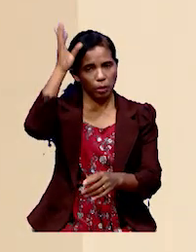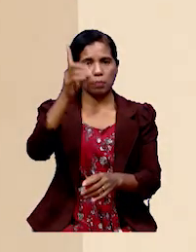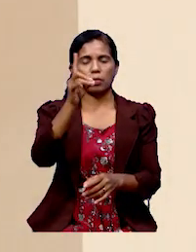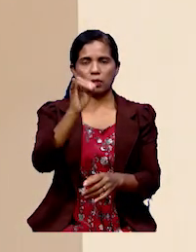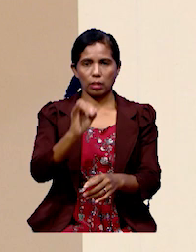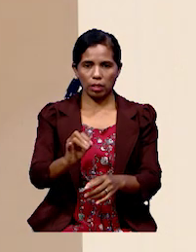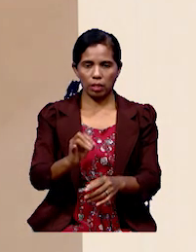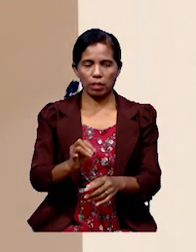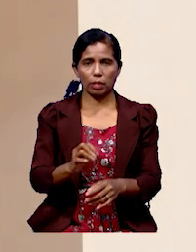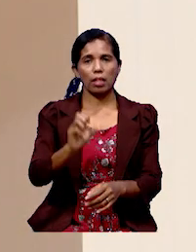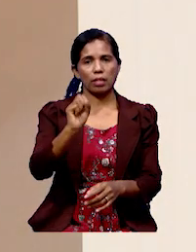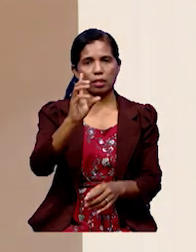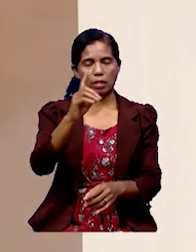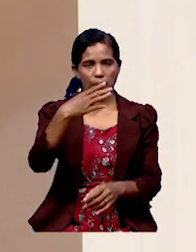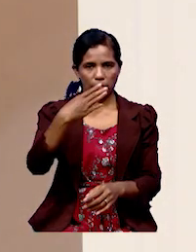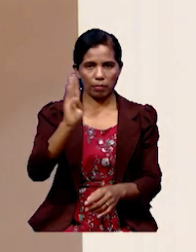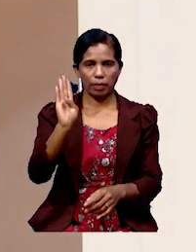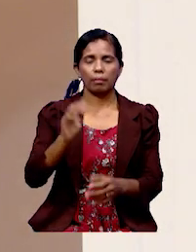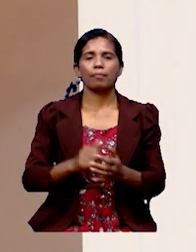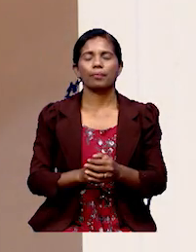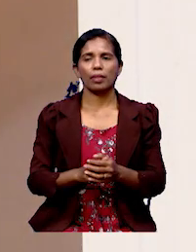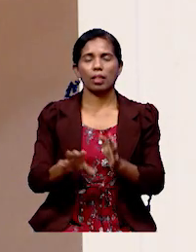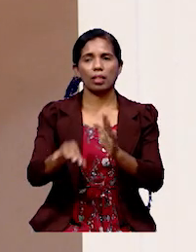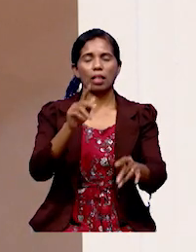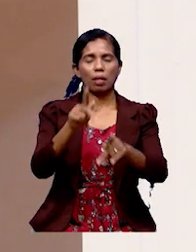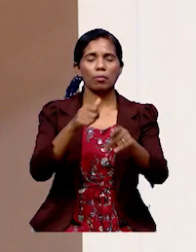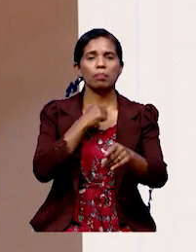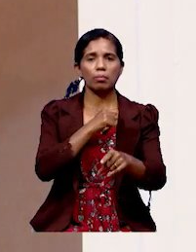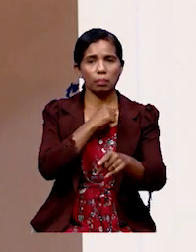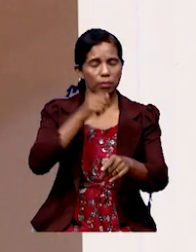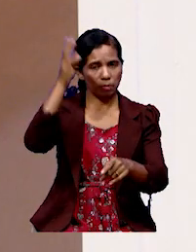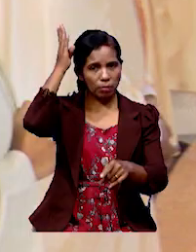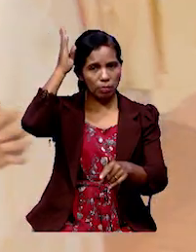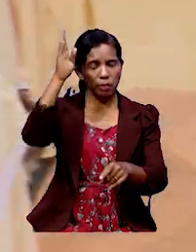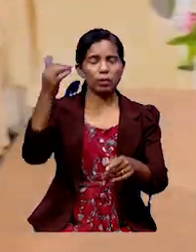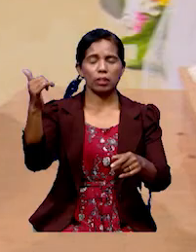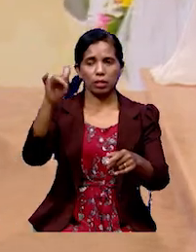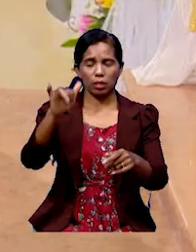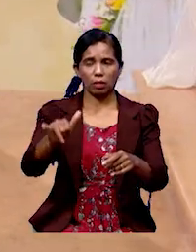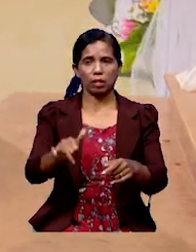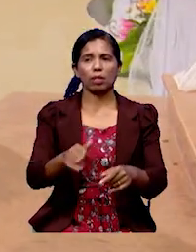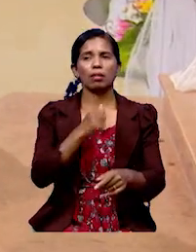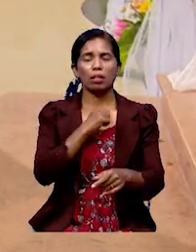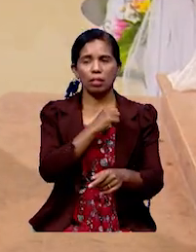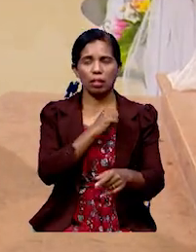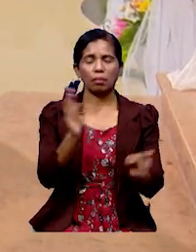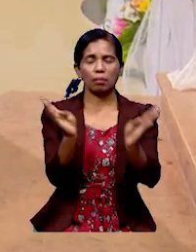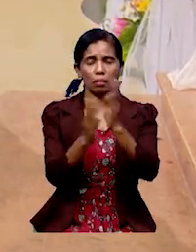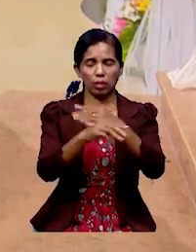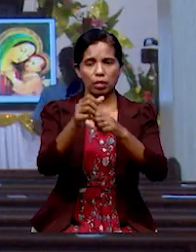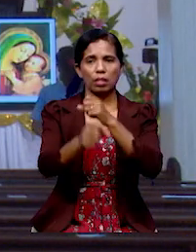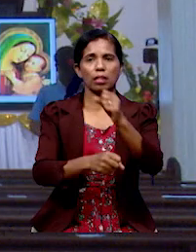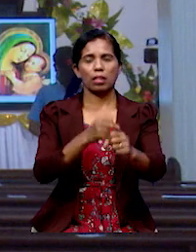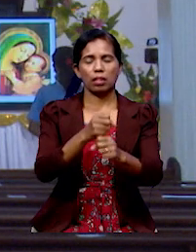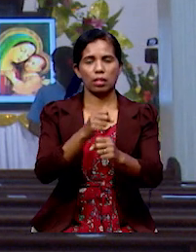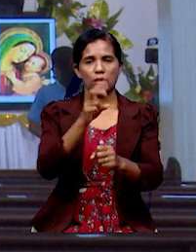da Silva SDB. Nomeação Bispo Sira ba Cardeal ne bada Walunian hafoin Papa Francisco sai Papa Iatinang